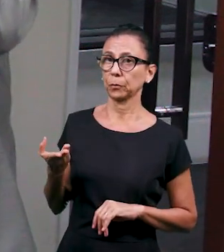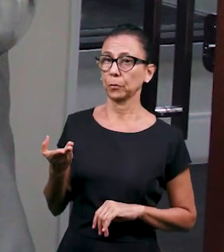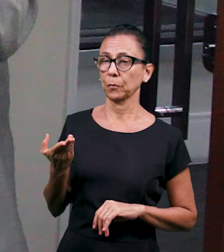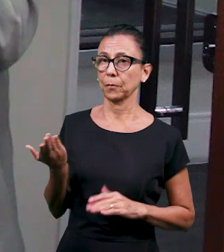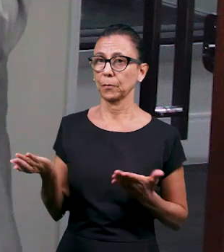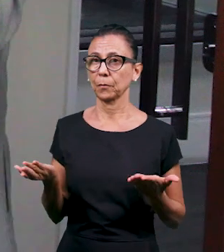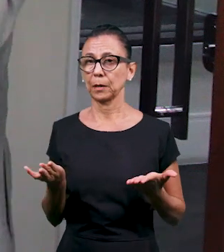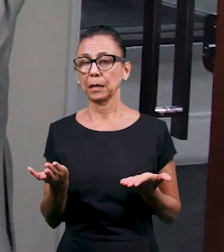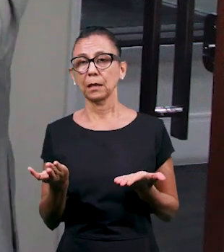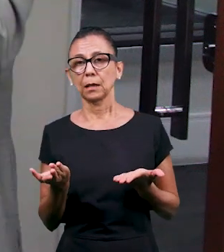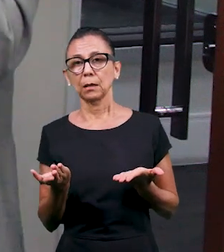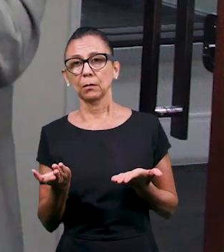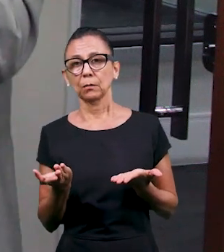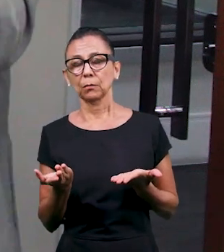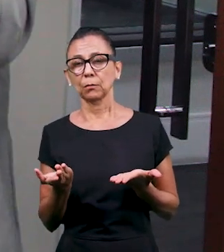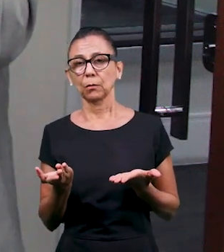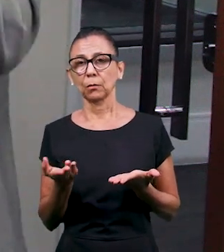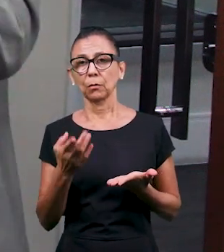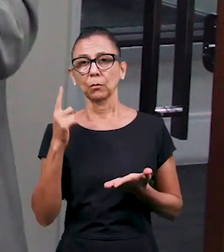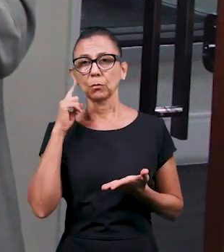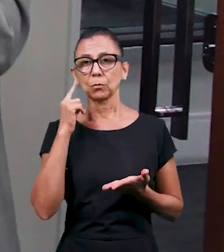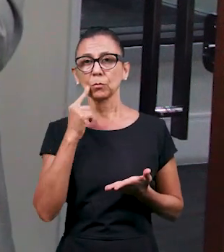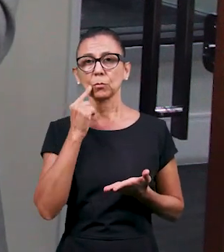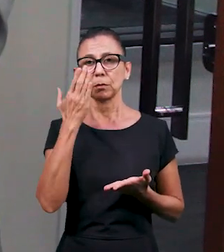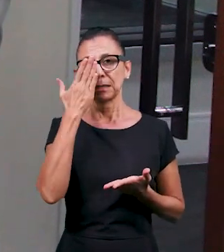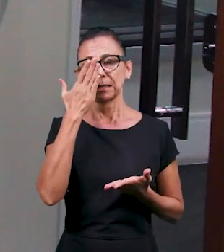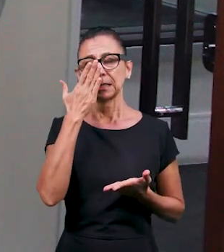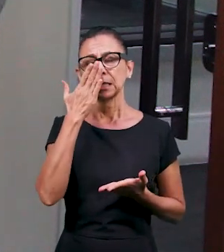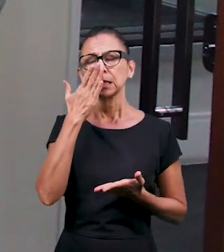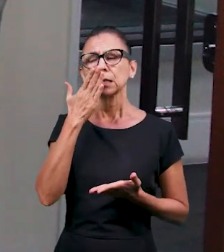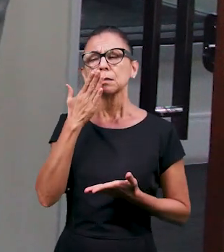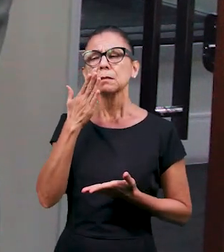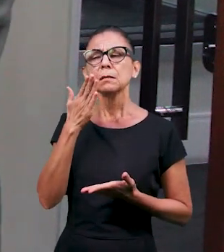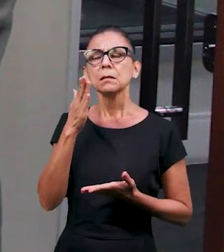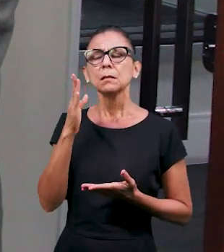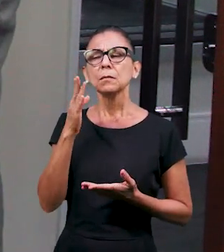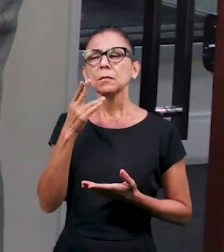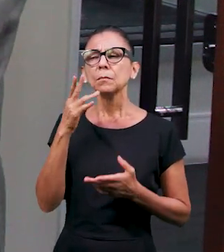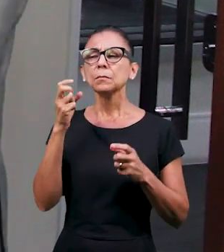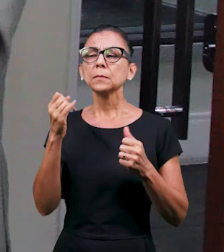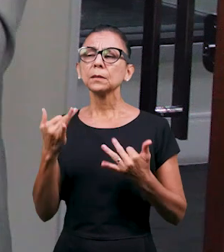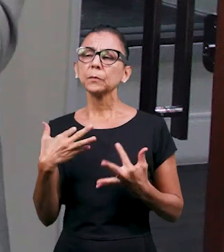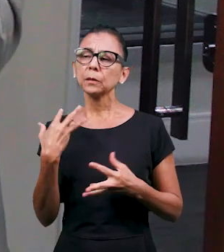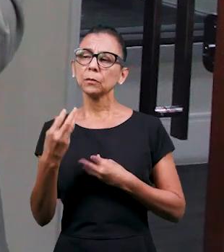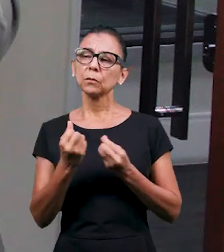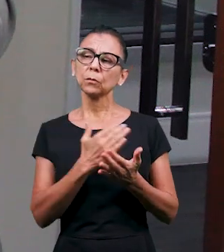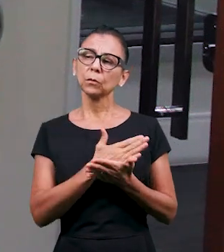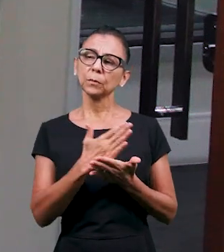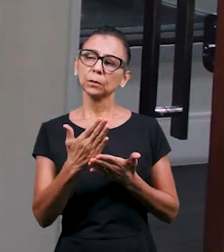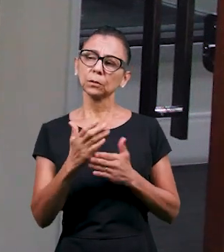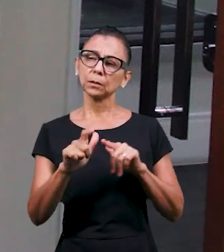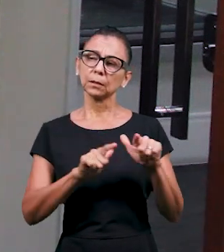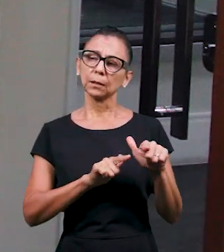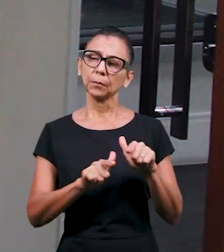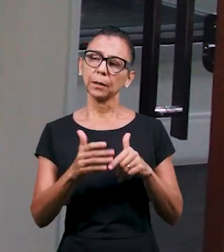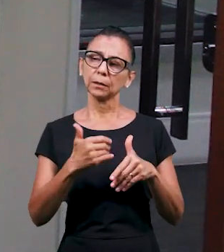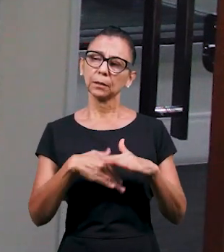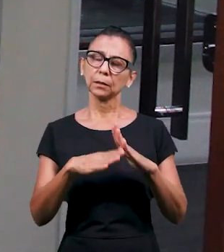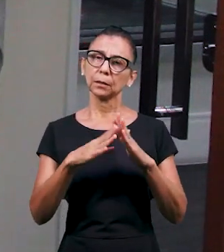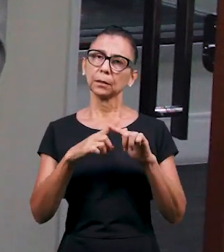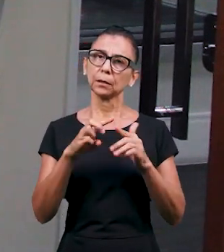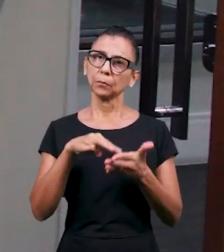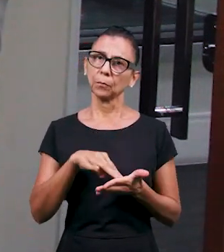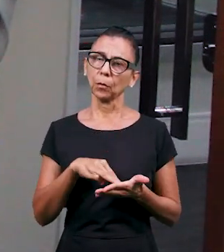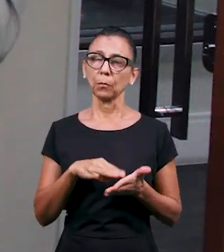conhecimento para se lidar com essas situações dentro das nossas igrejas. Mas me fala uma coisa, como é que começou esse trabalho